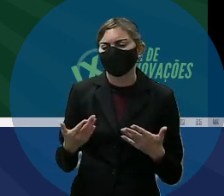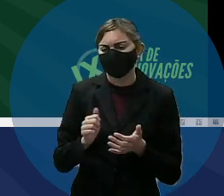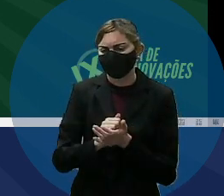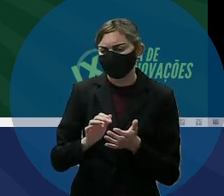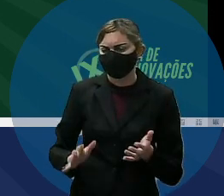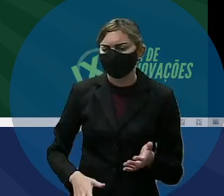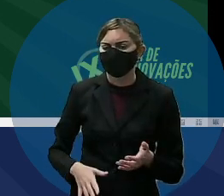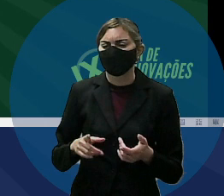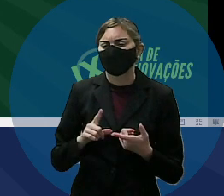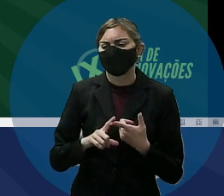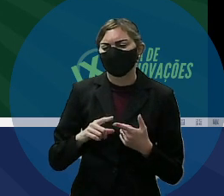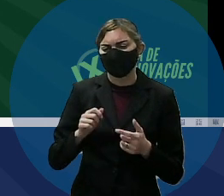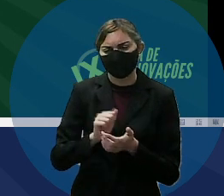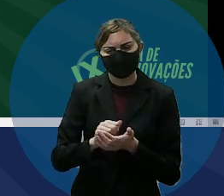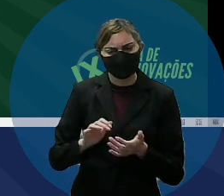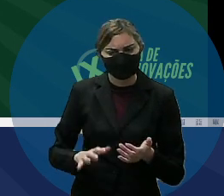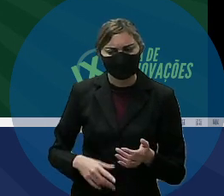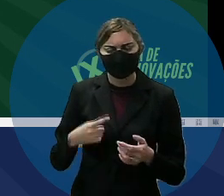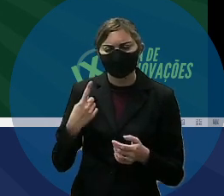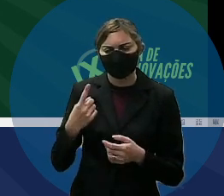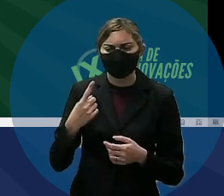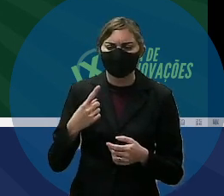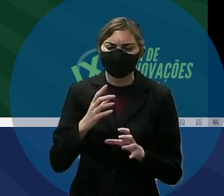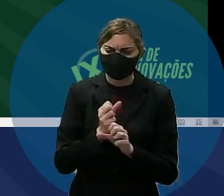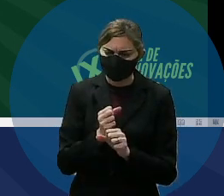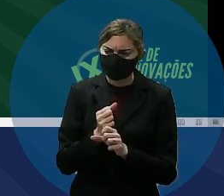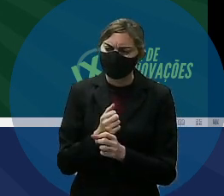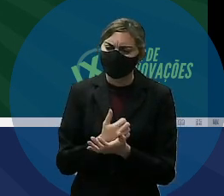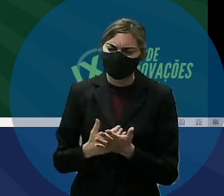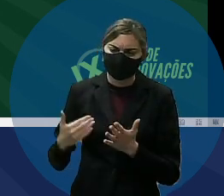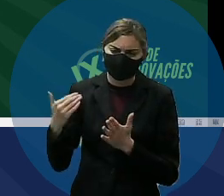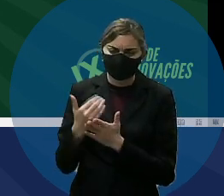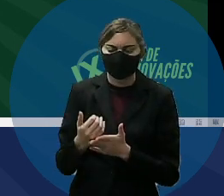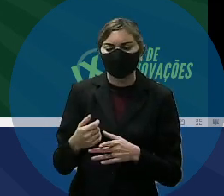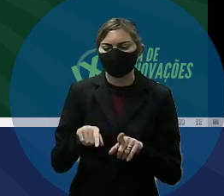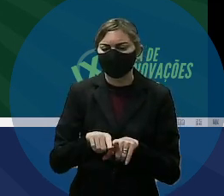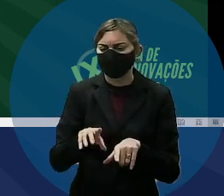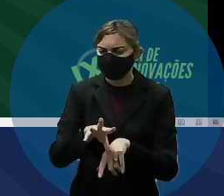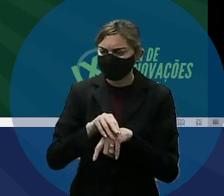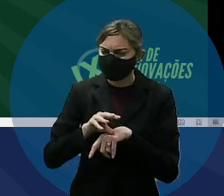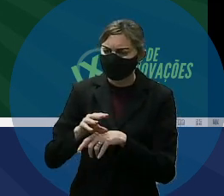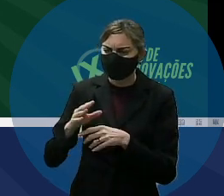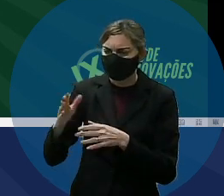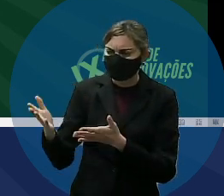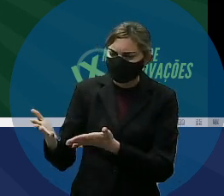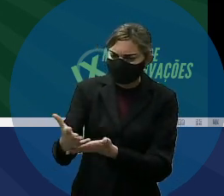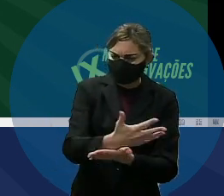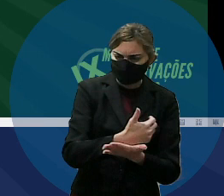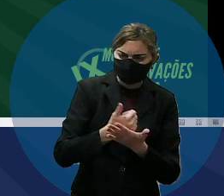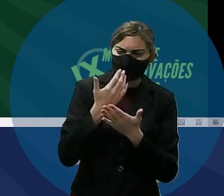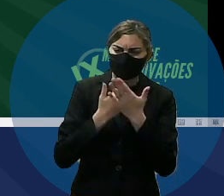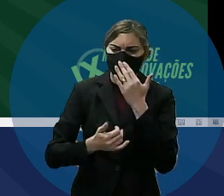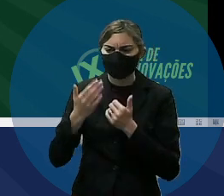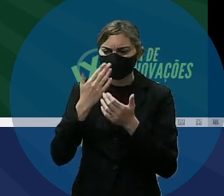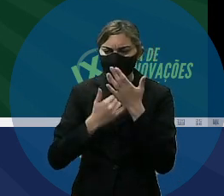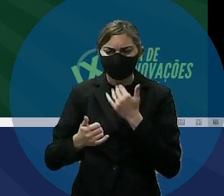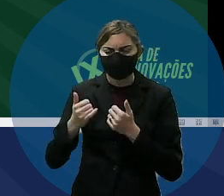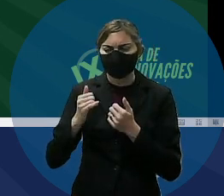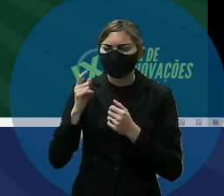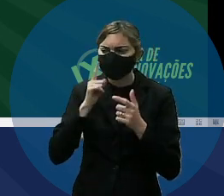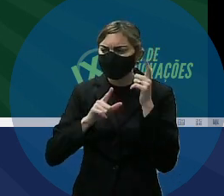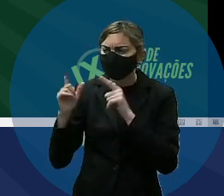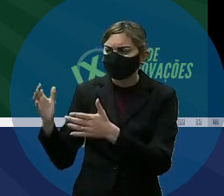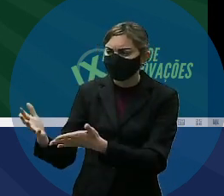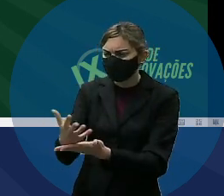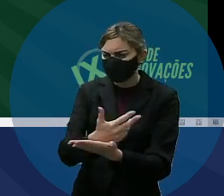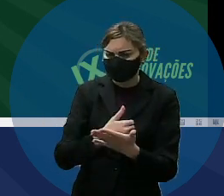uma tarefa, que ela é a última, que ela vale mais pontos, que é a arrecadação de alimentos. E esses alimentos que eles arrecadam antes